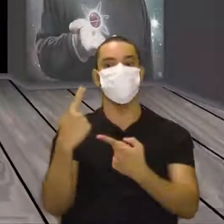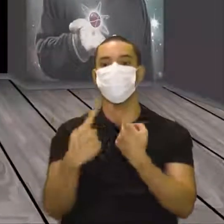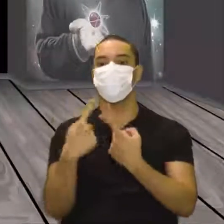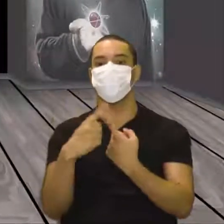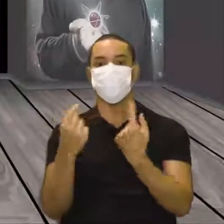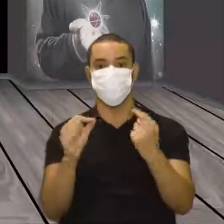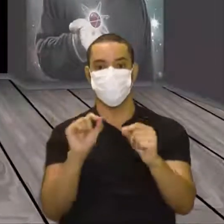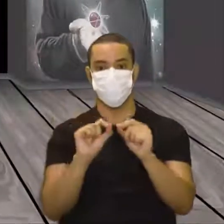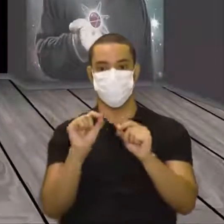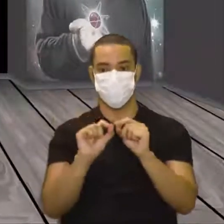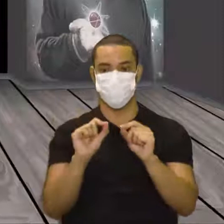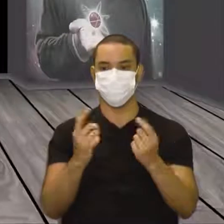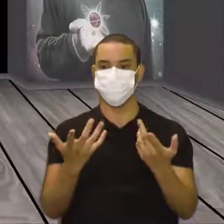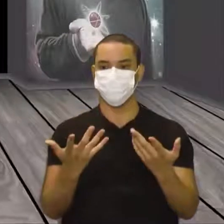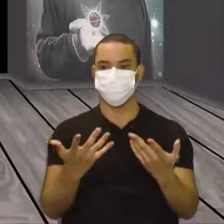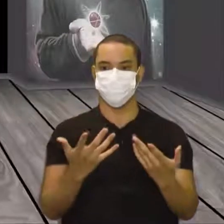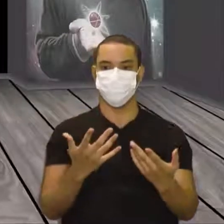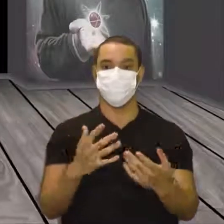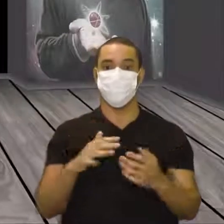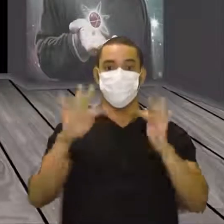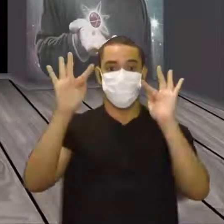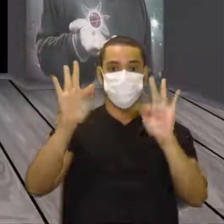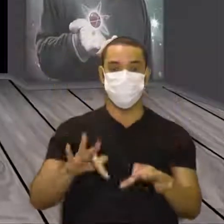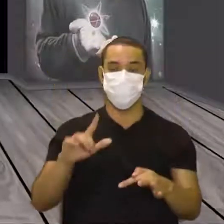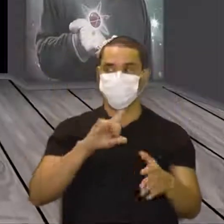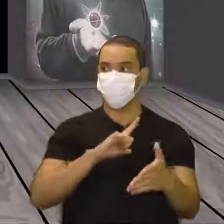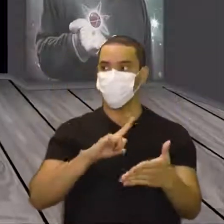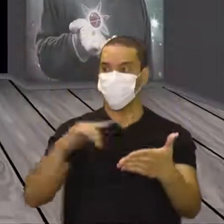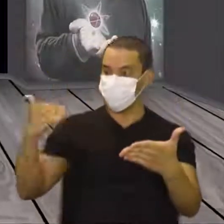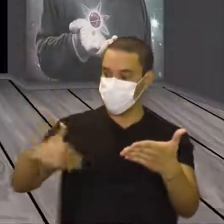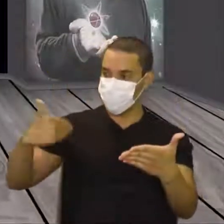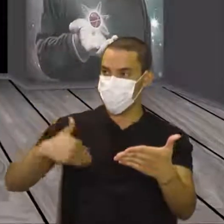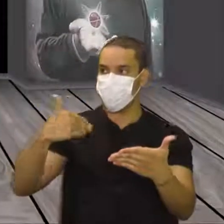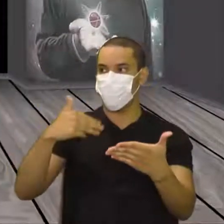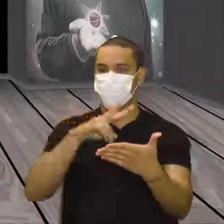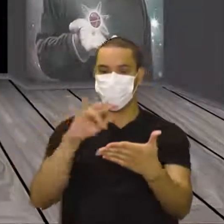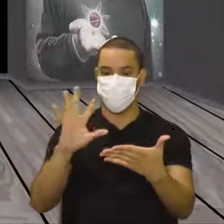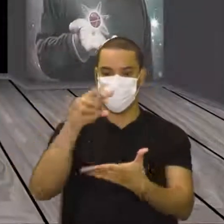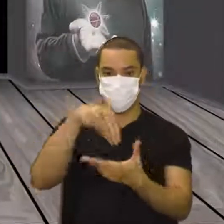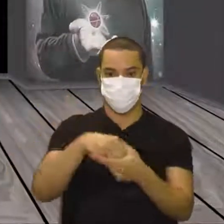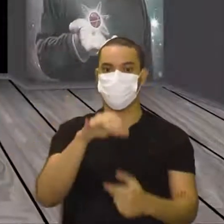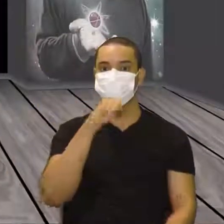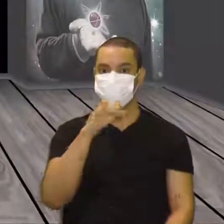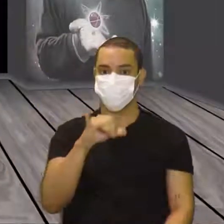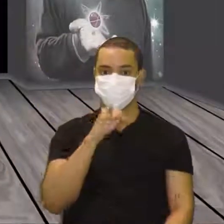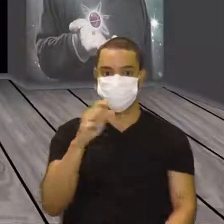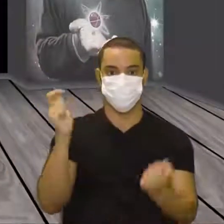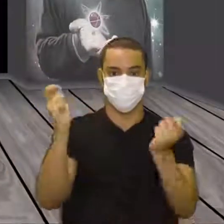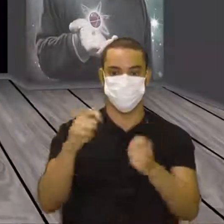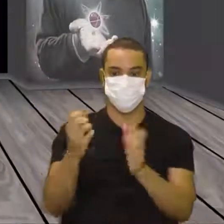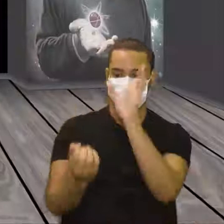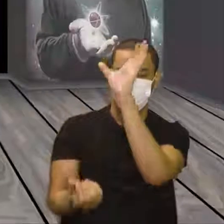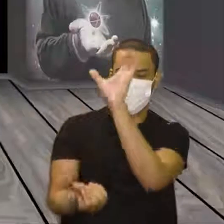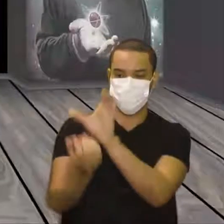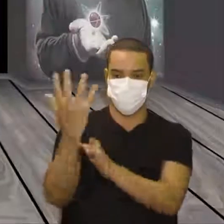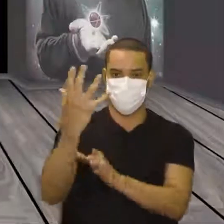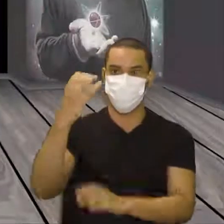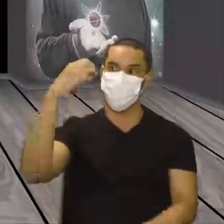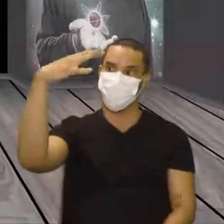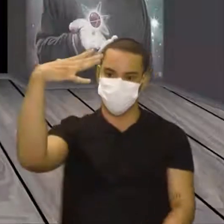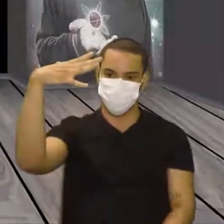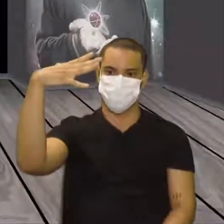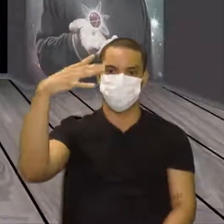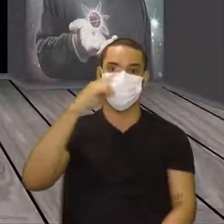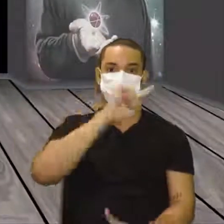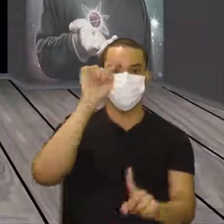esse filamento. E, enfim, a gente tem todo um processo que vai, parte da energia elétrica é para gerar o que? Energia luminosa, que